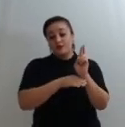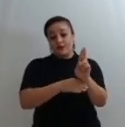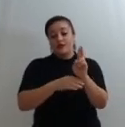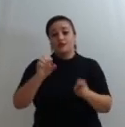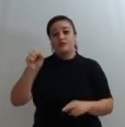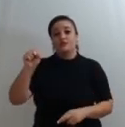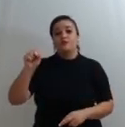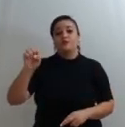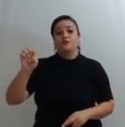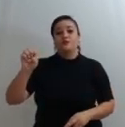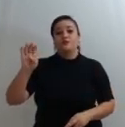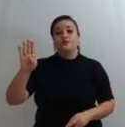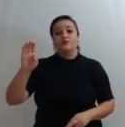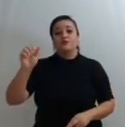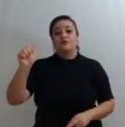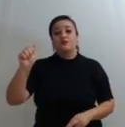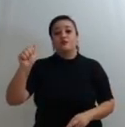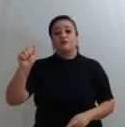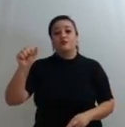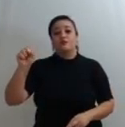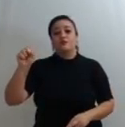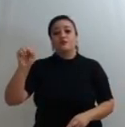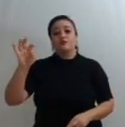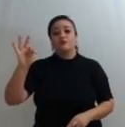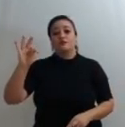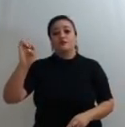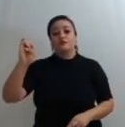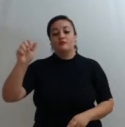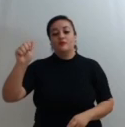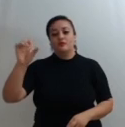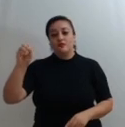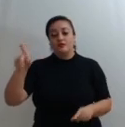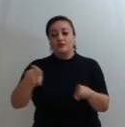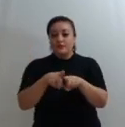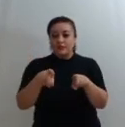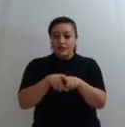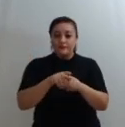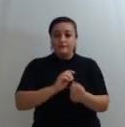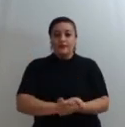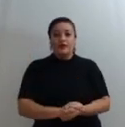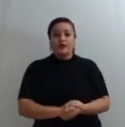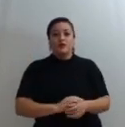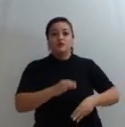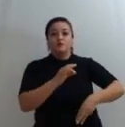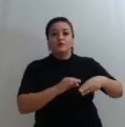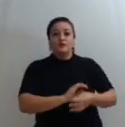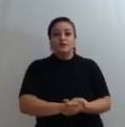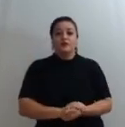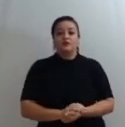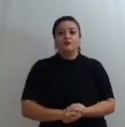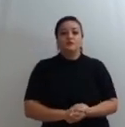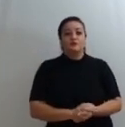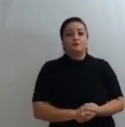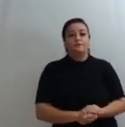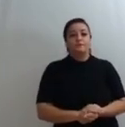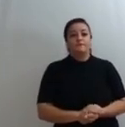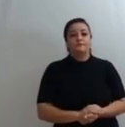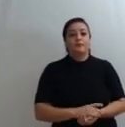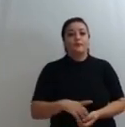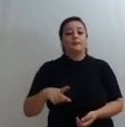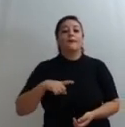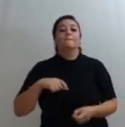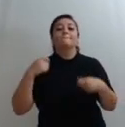não participa desse julgamento, e também do ministro Schietti. Há que se ter elementos